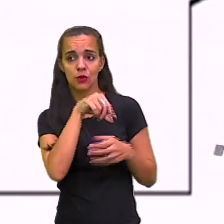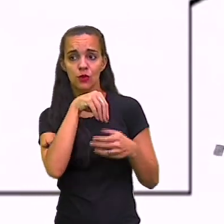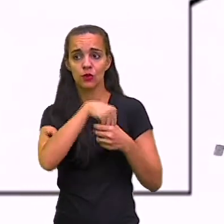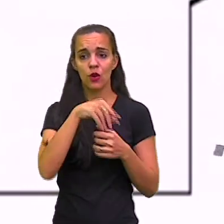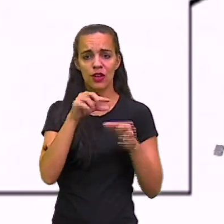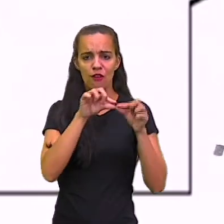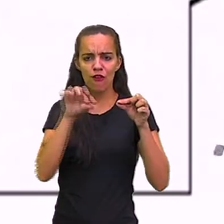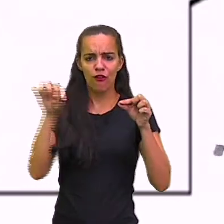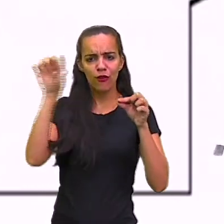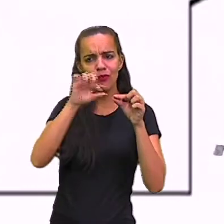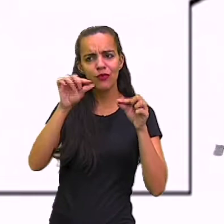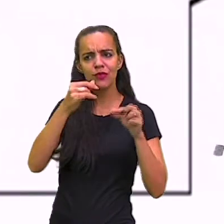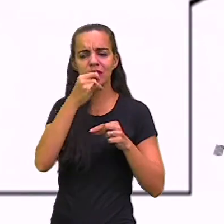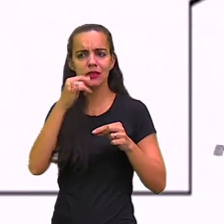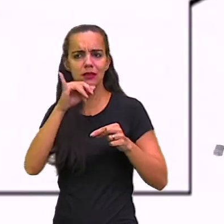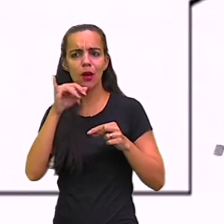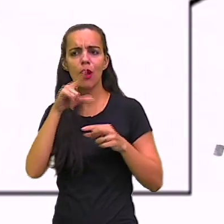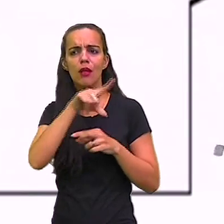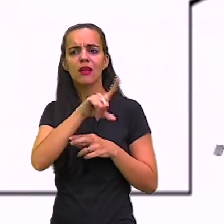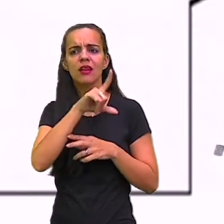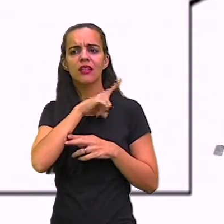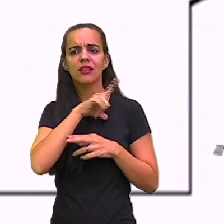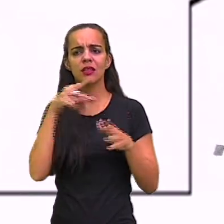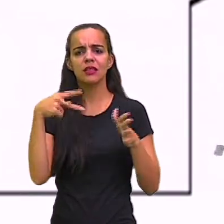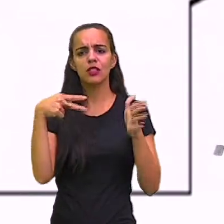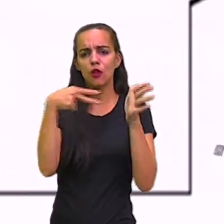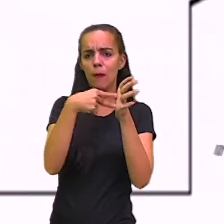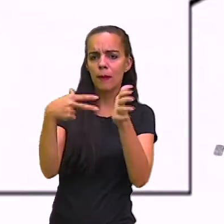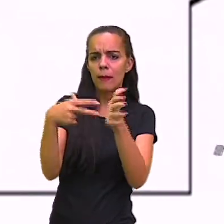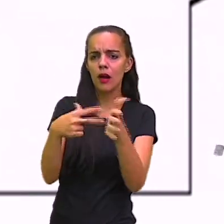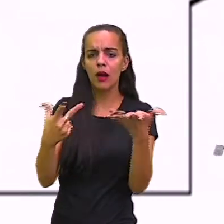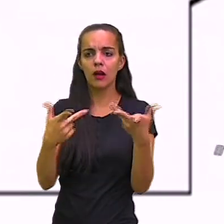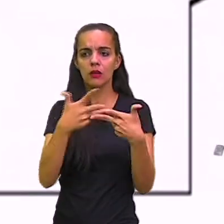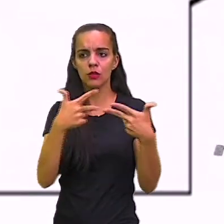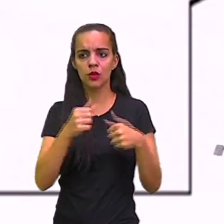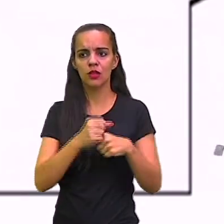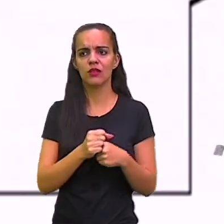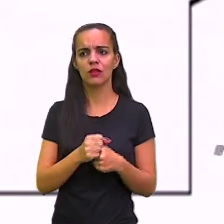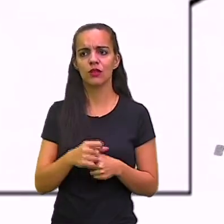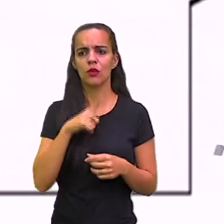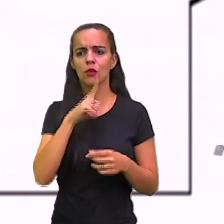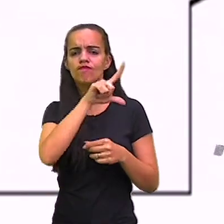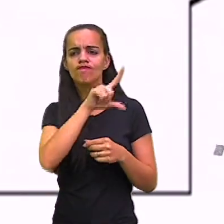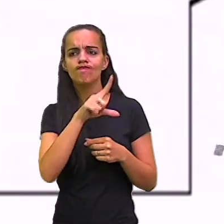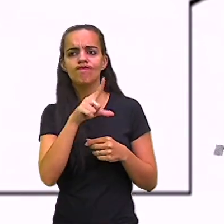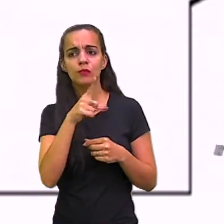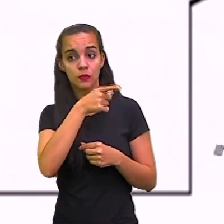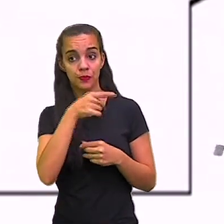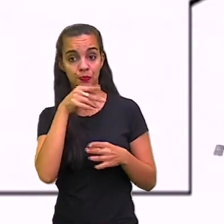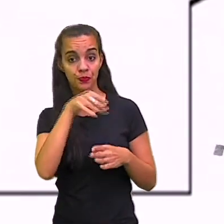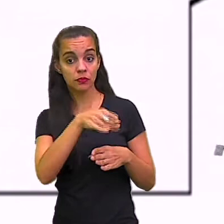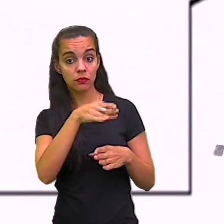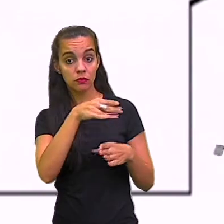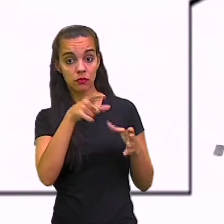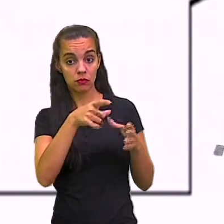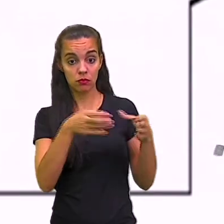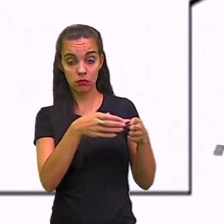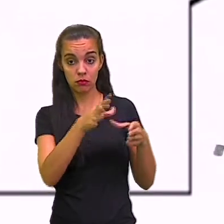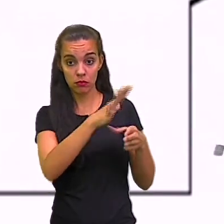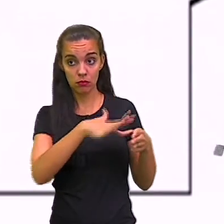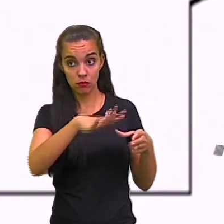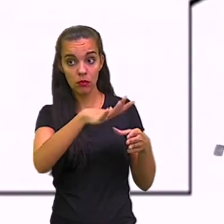de fios Condutores conectores e tomadas e de acordo com seus componentes